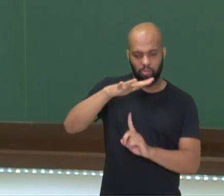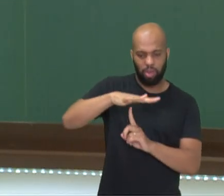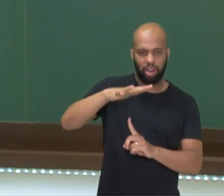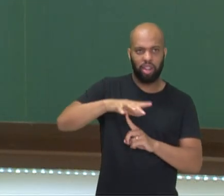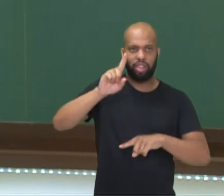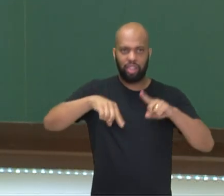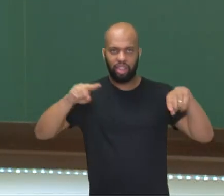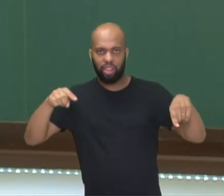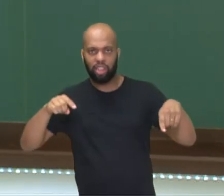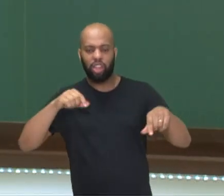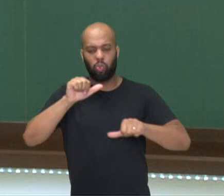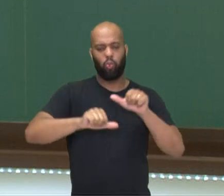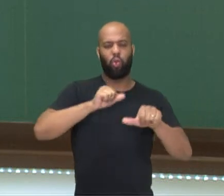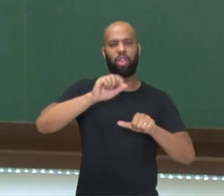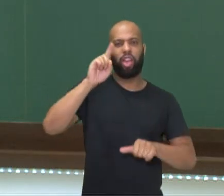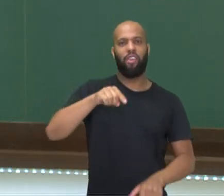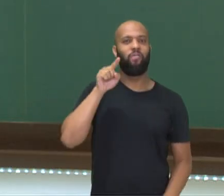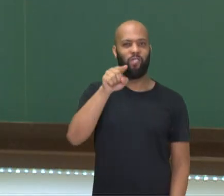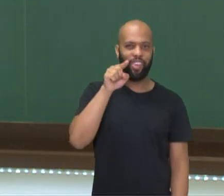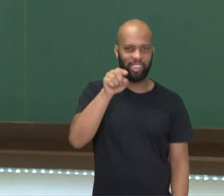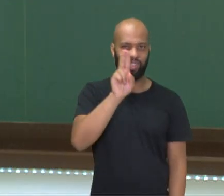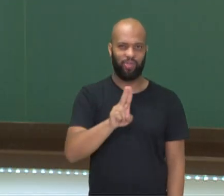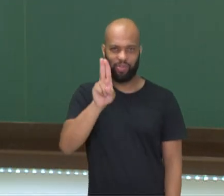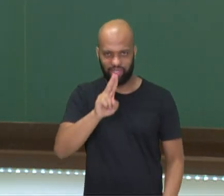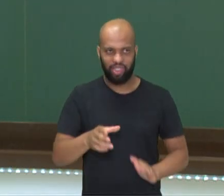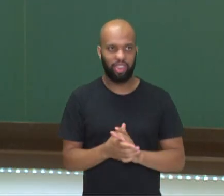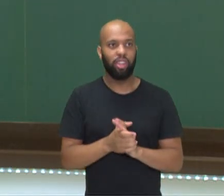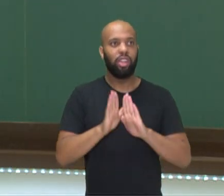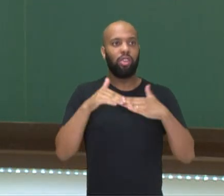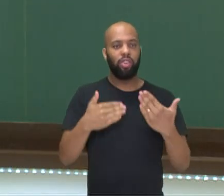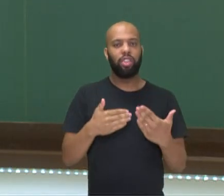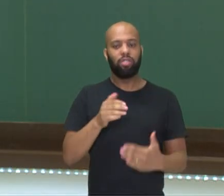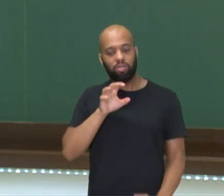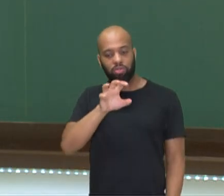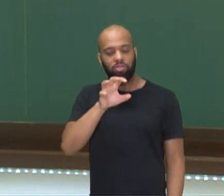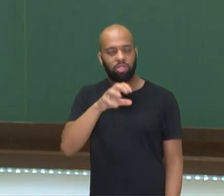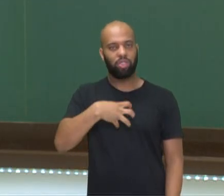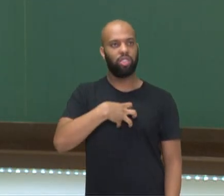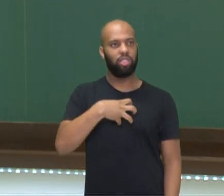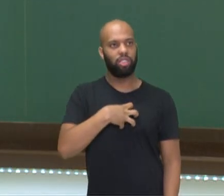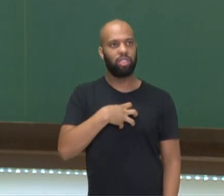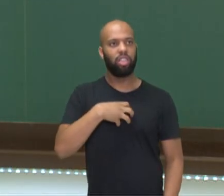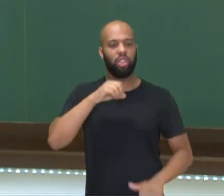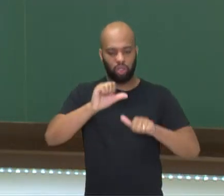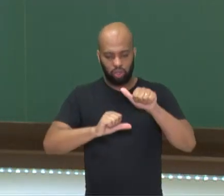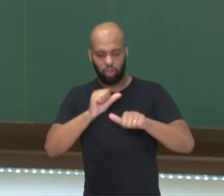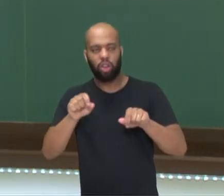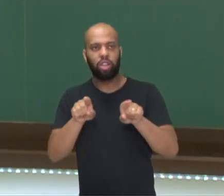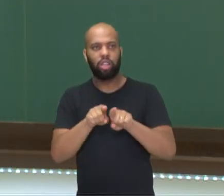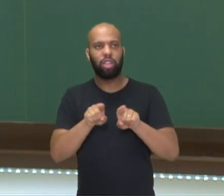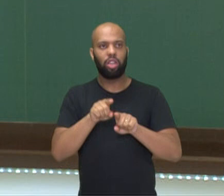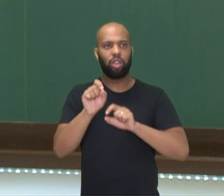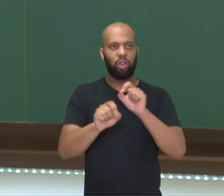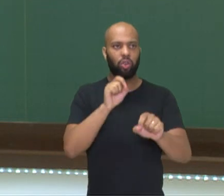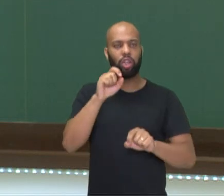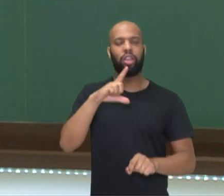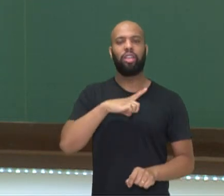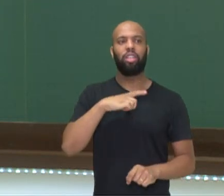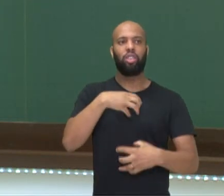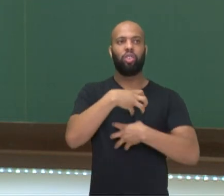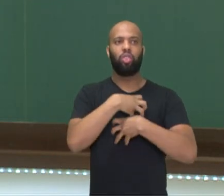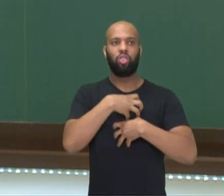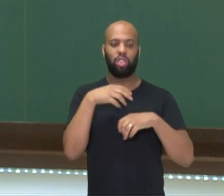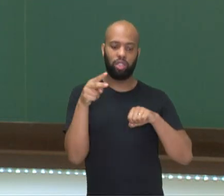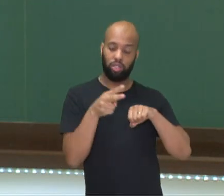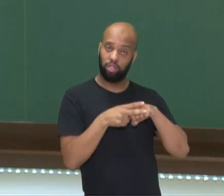nós trocamos o tu por você. E aí, com isso, a gente troca também, a gente empresta a forma